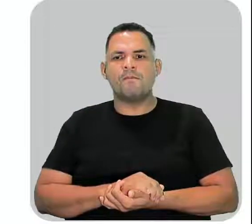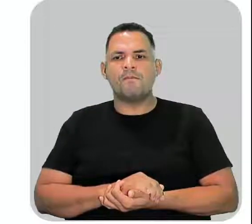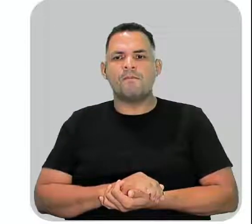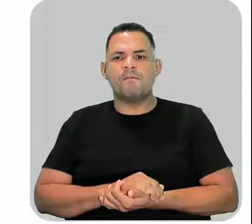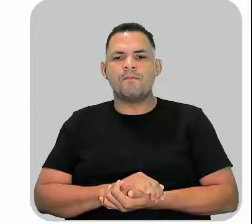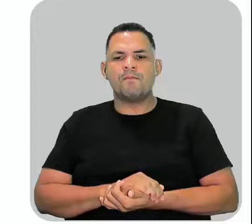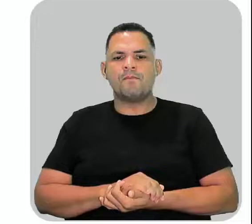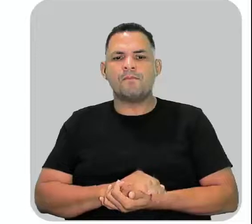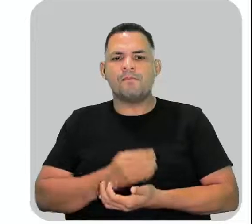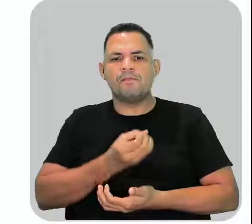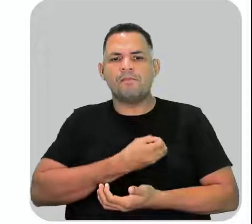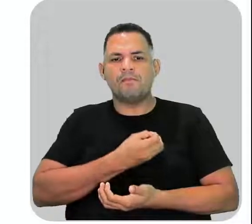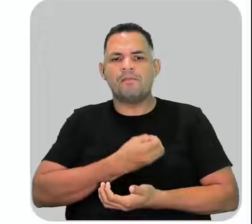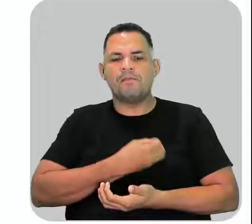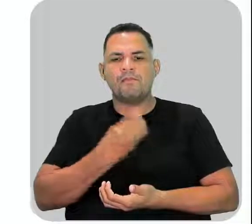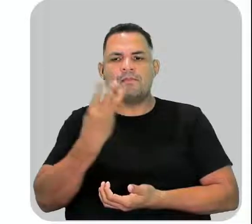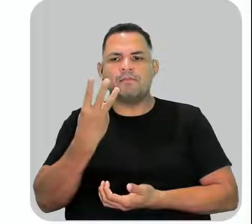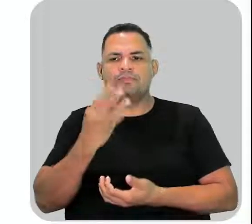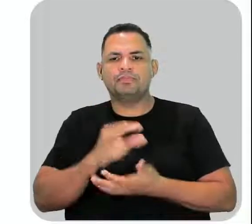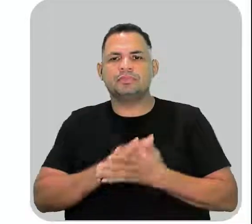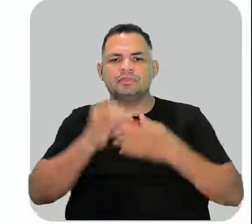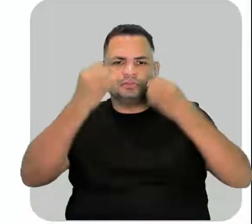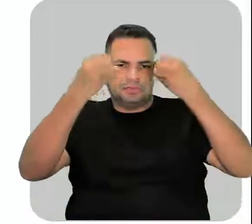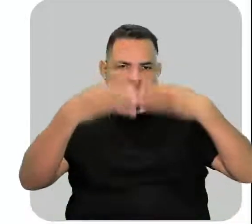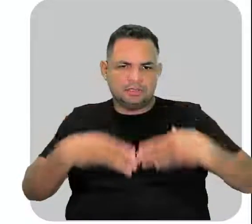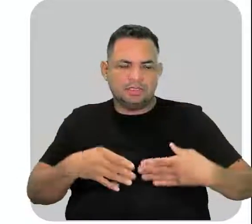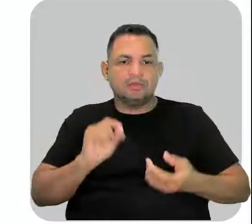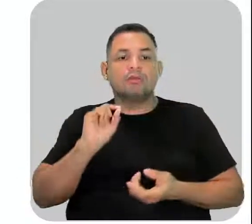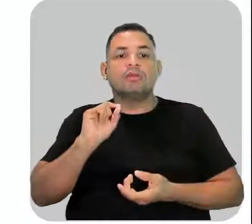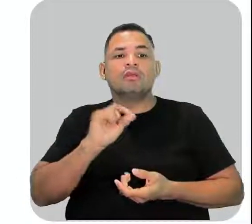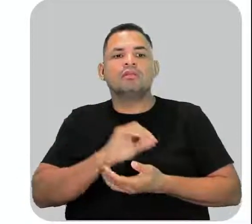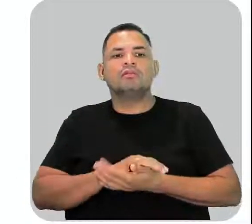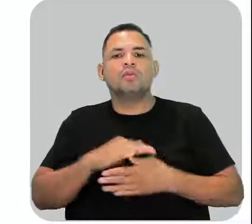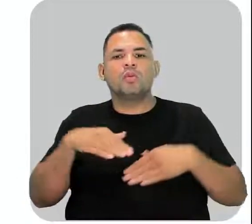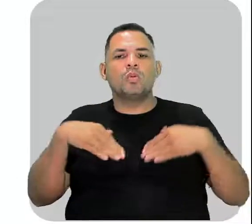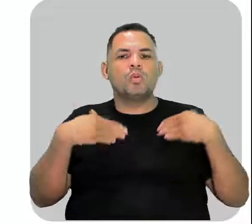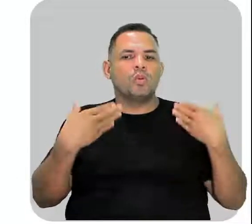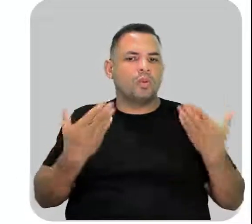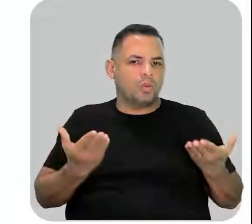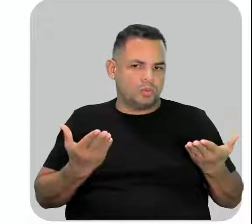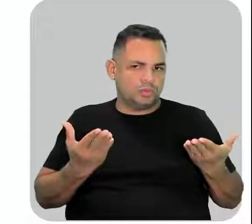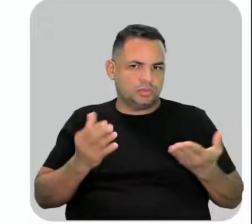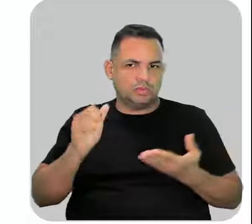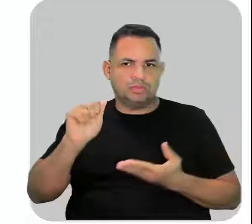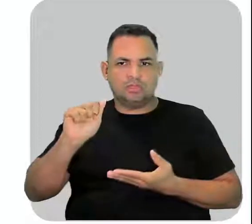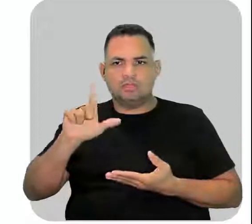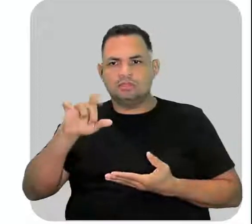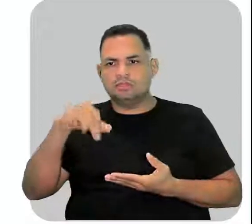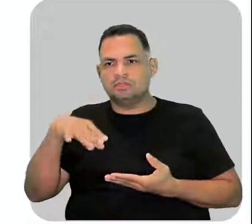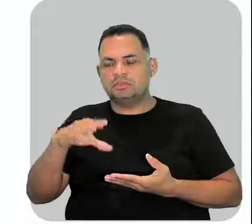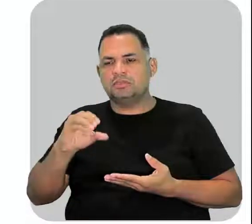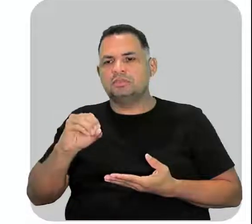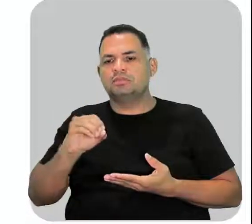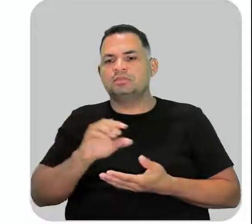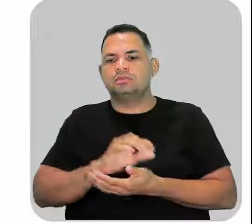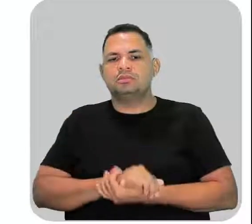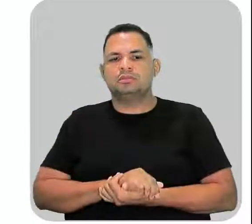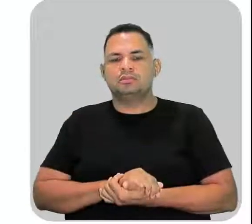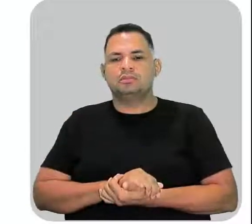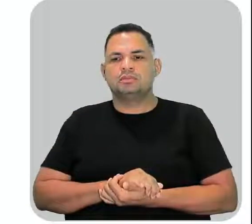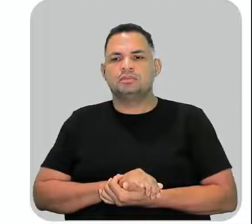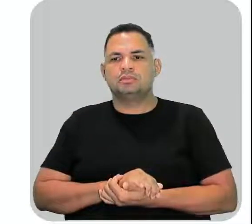Questão 3 fala o seguinte: quando o alcino, olha o nome do